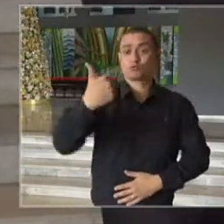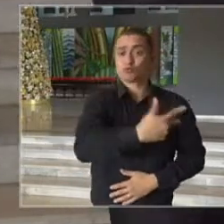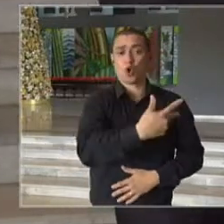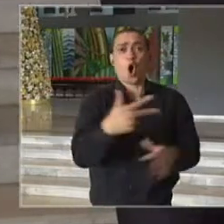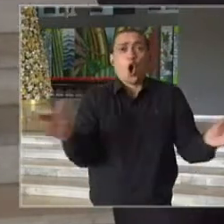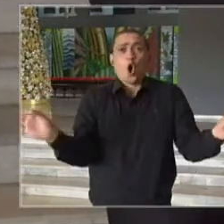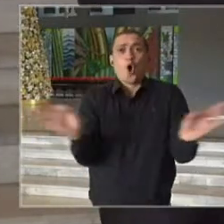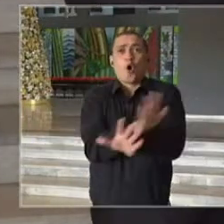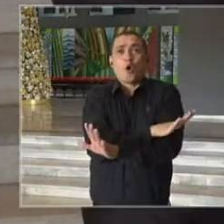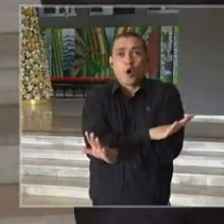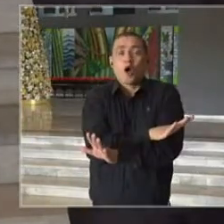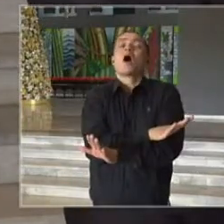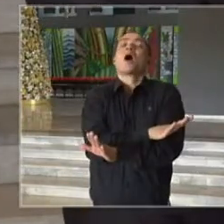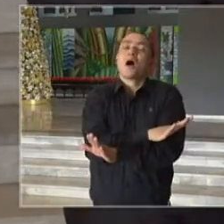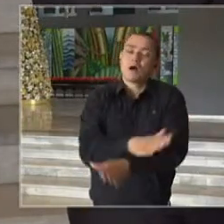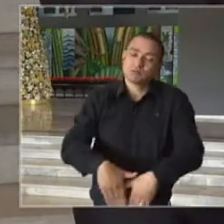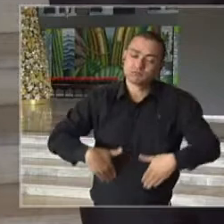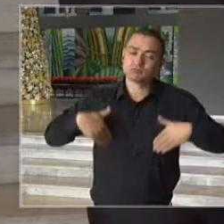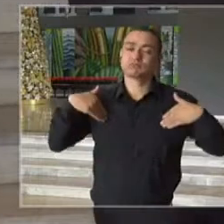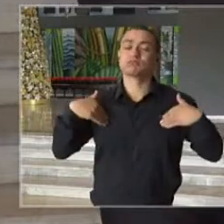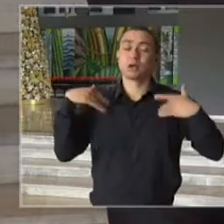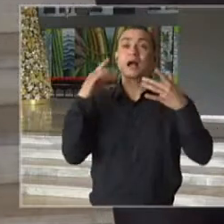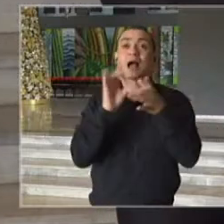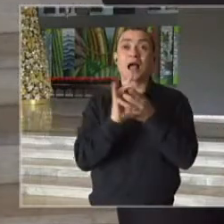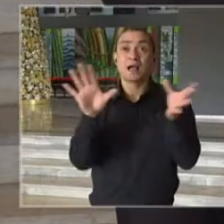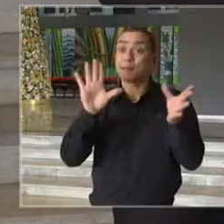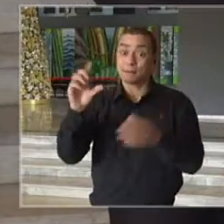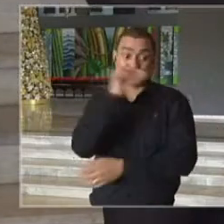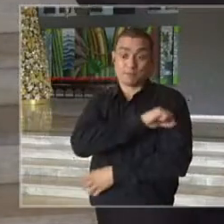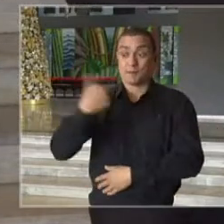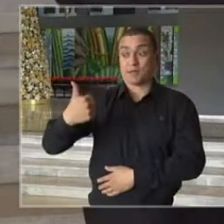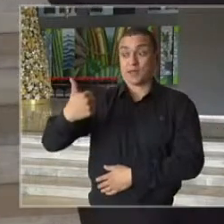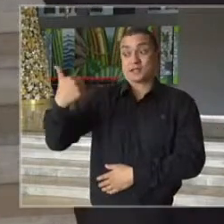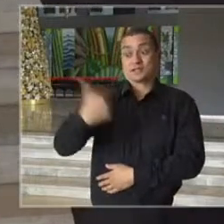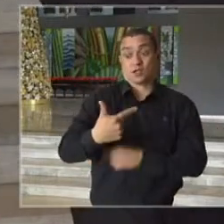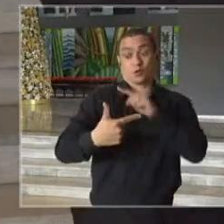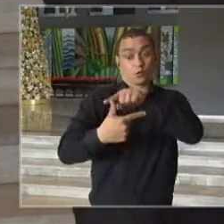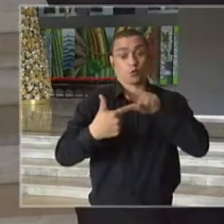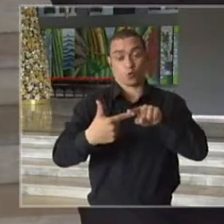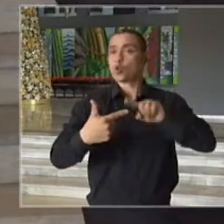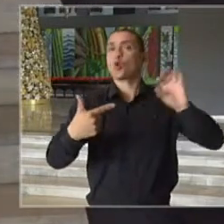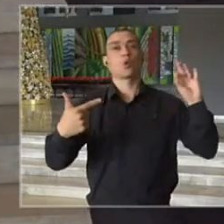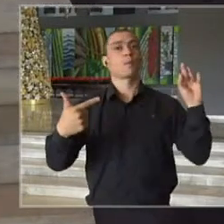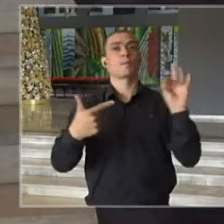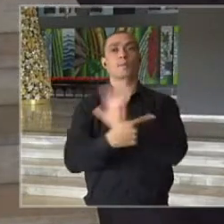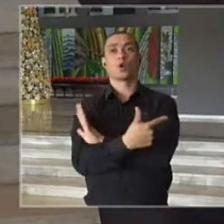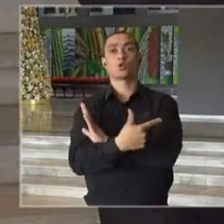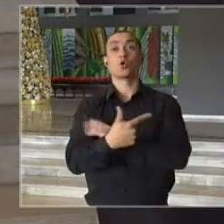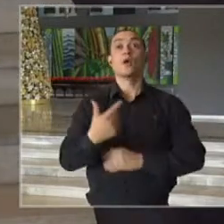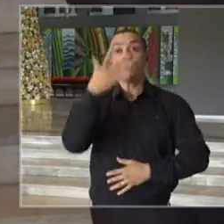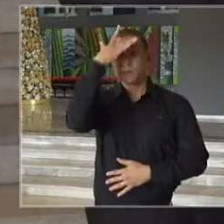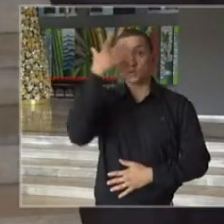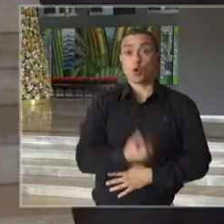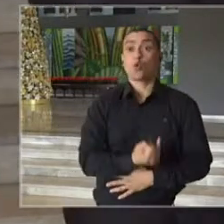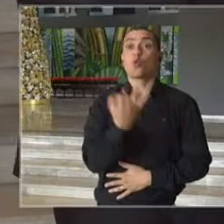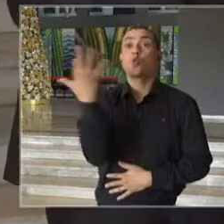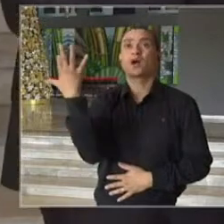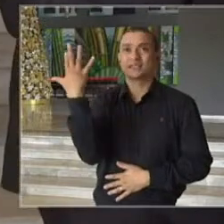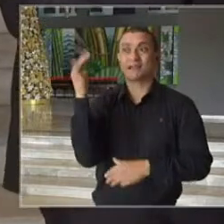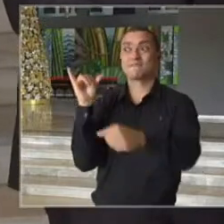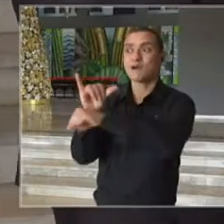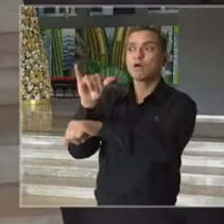possa completar o nosso esquema vacinal só com a segunda dose, né? E aí a gente tem um número de faltosos que